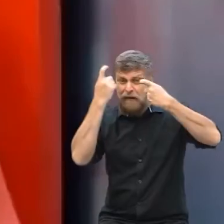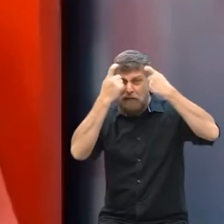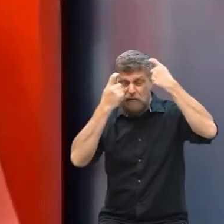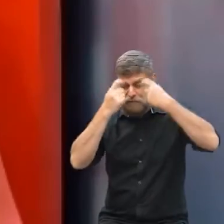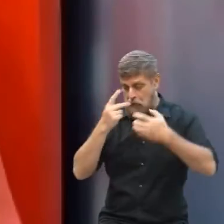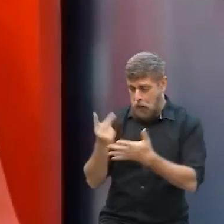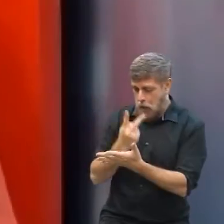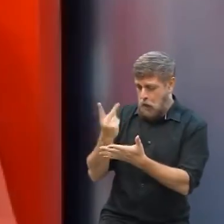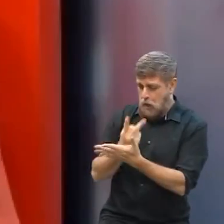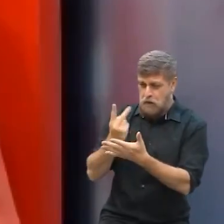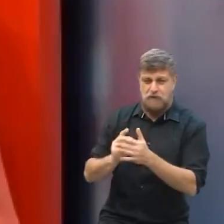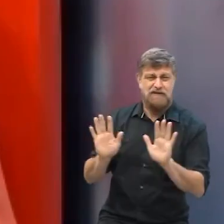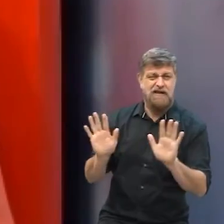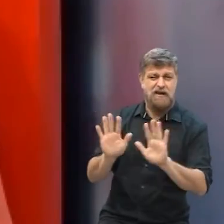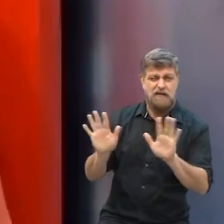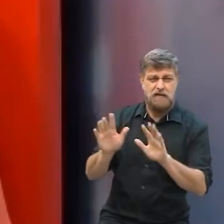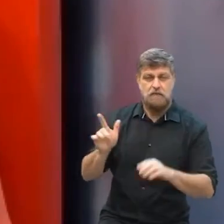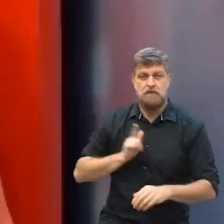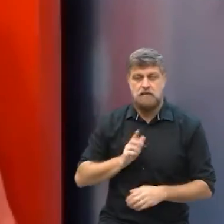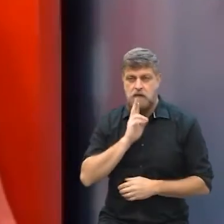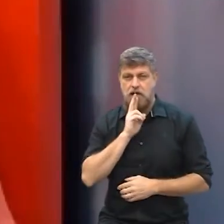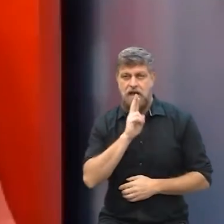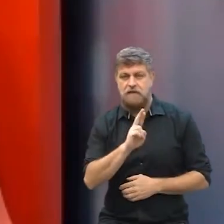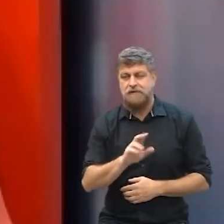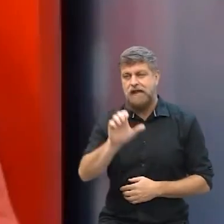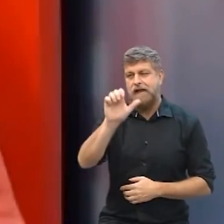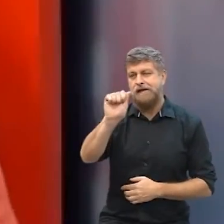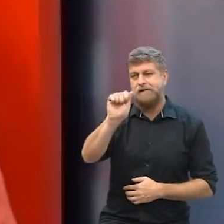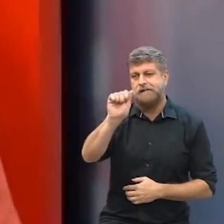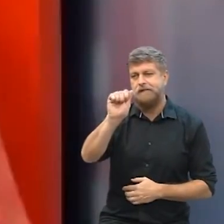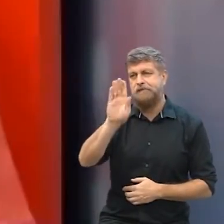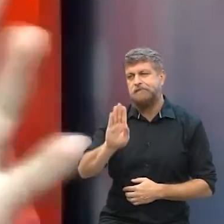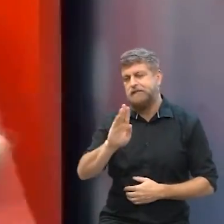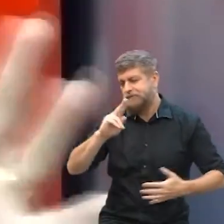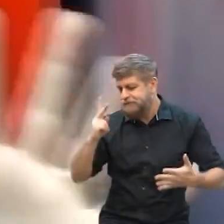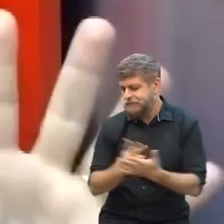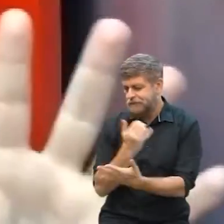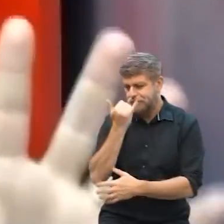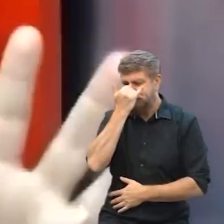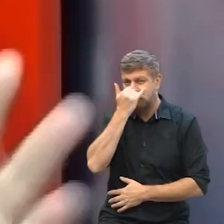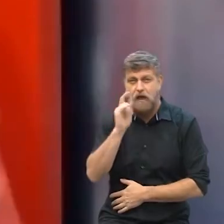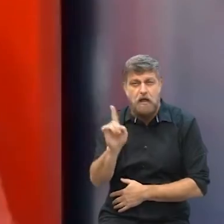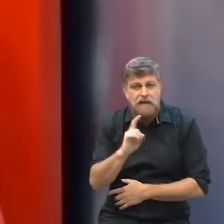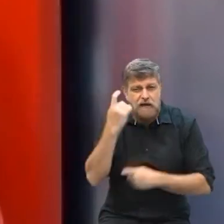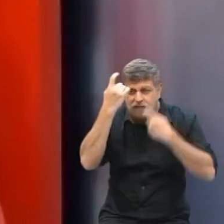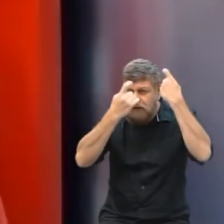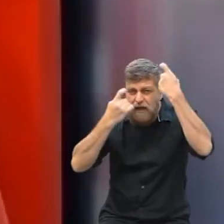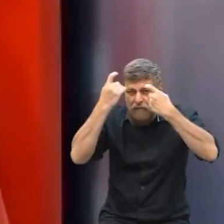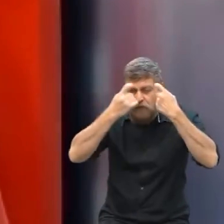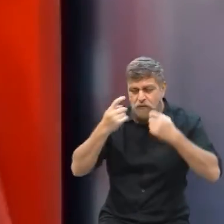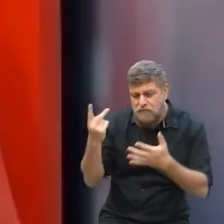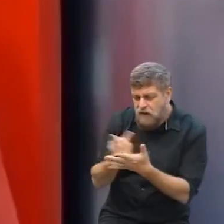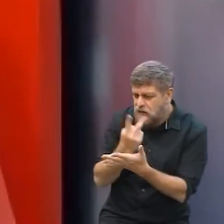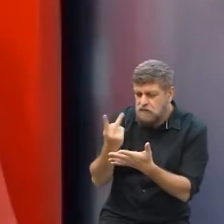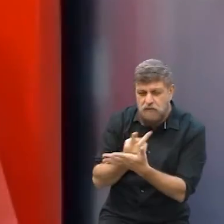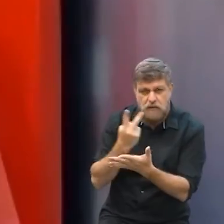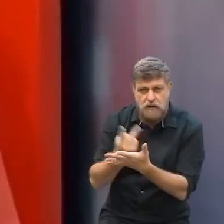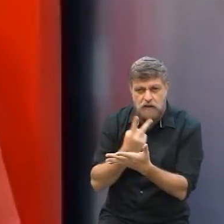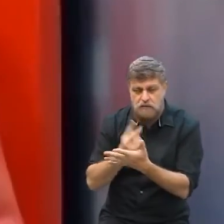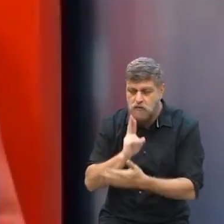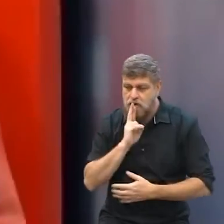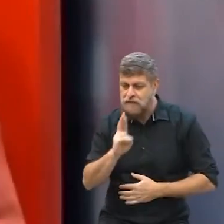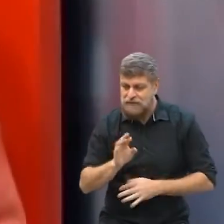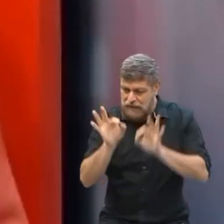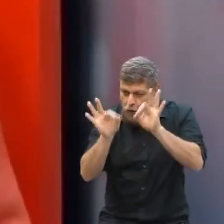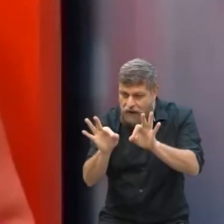preocupado com o erro. A resposta era A, eu coloquei B. Não fica preocupado com o fato de ter errado, de não ter colocado